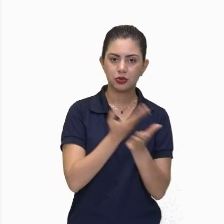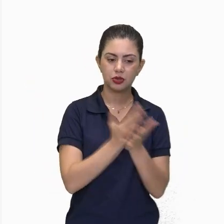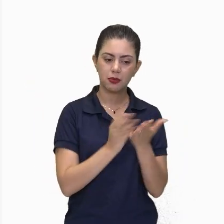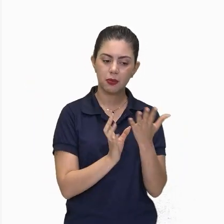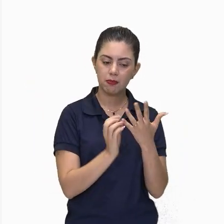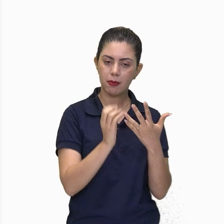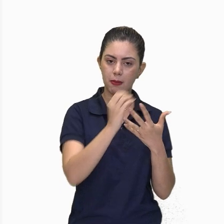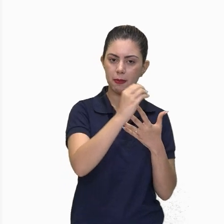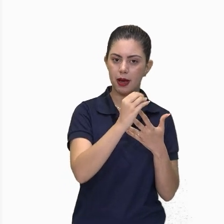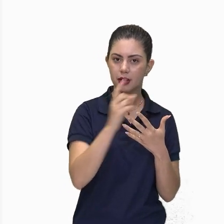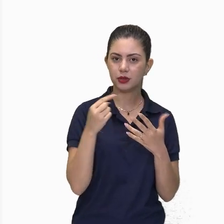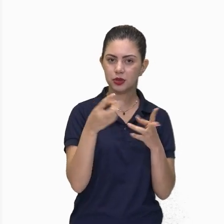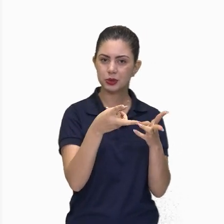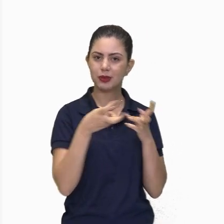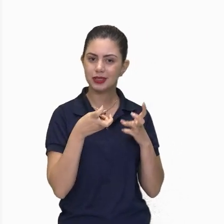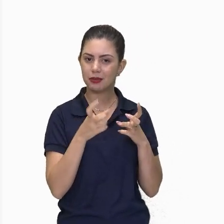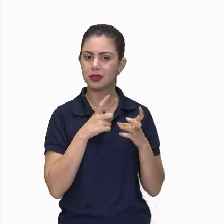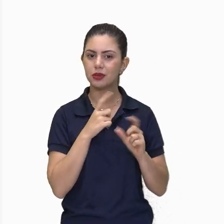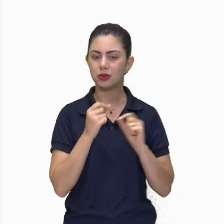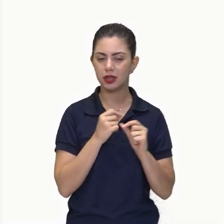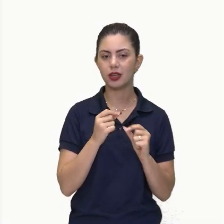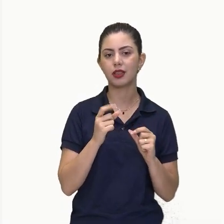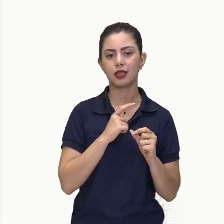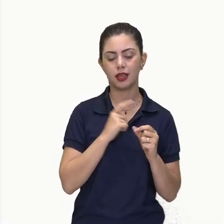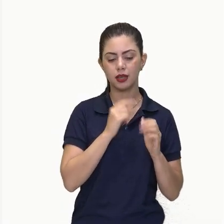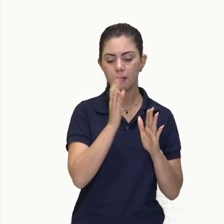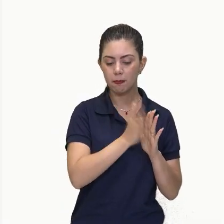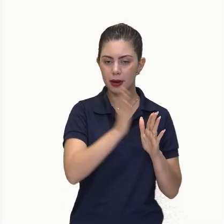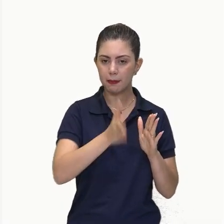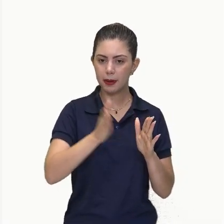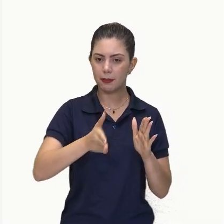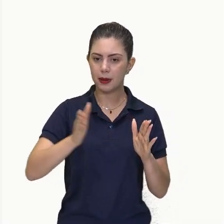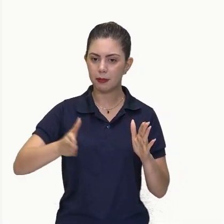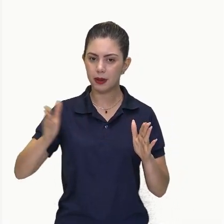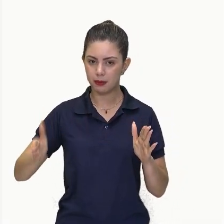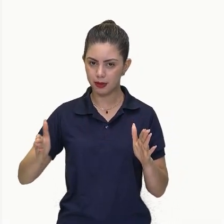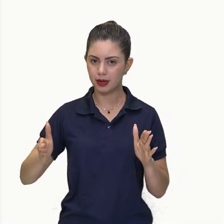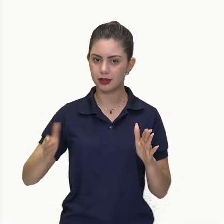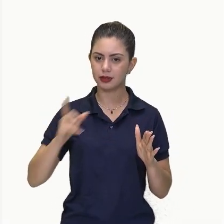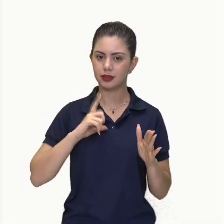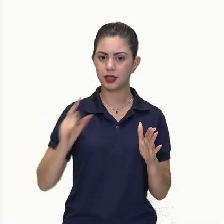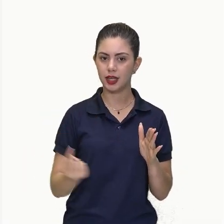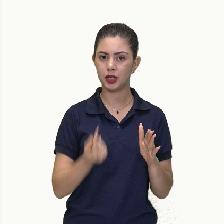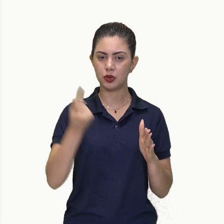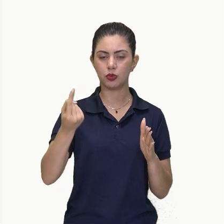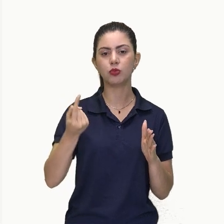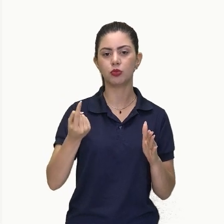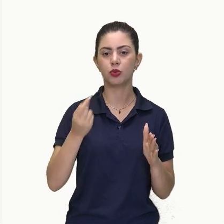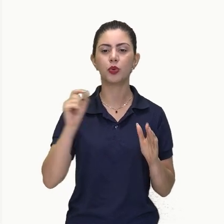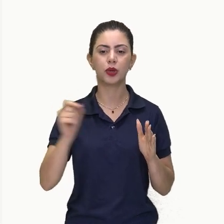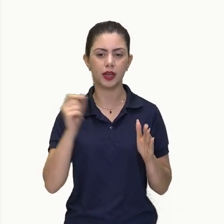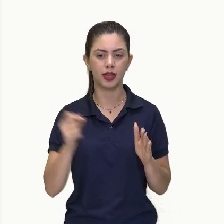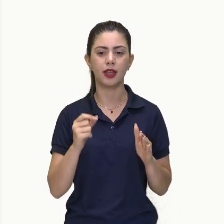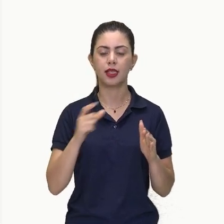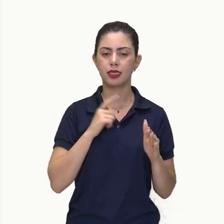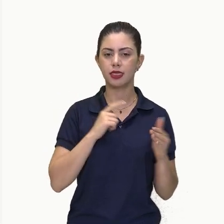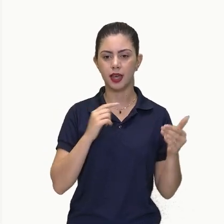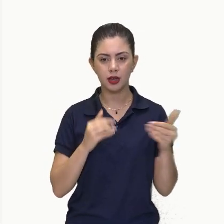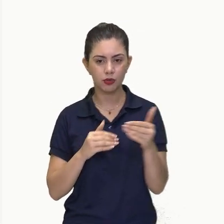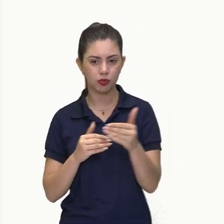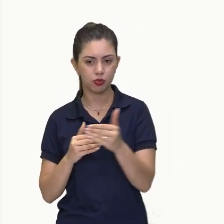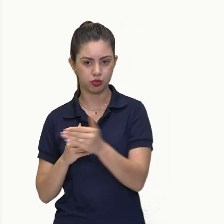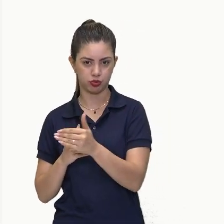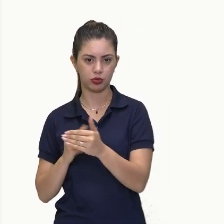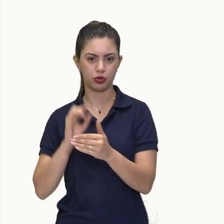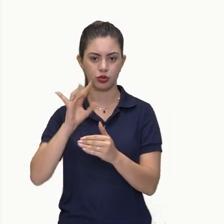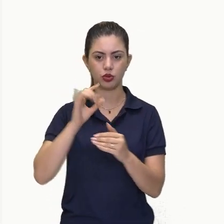gente observa um determinado fluxo, né? Olha só, ele segue somente um sentido. A gente observa as espécies